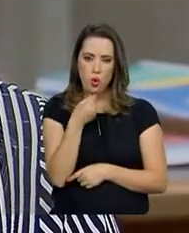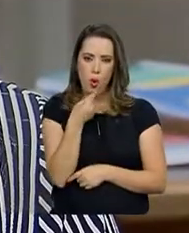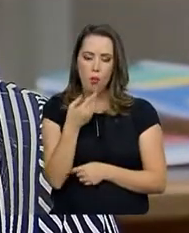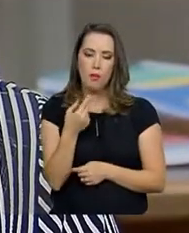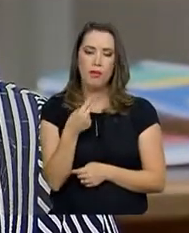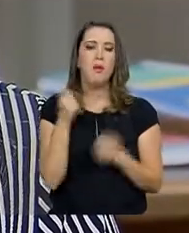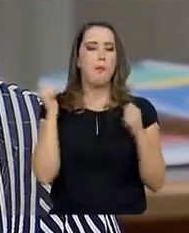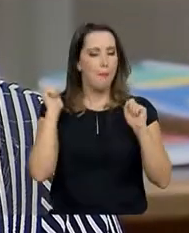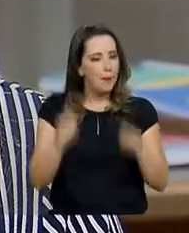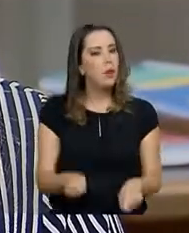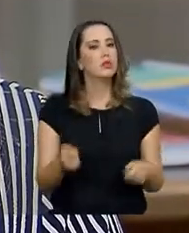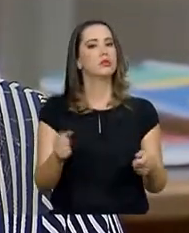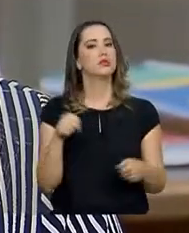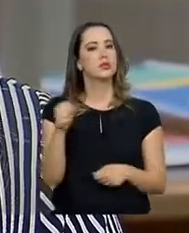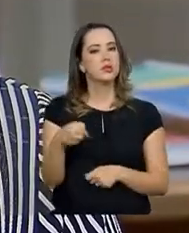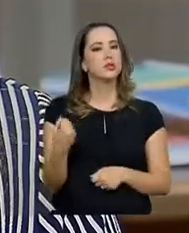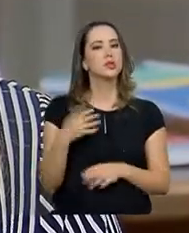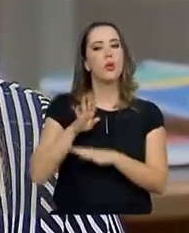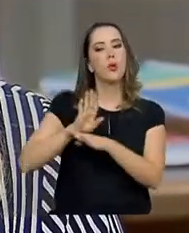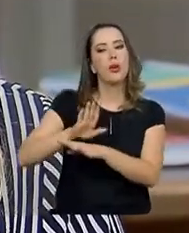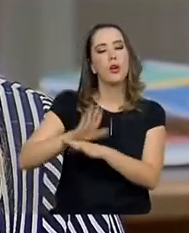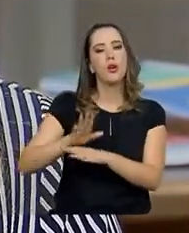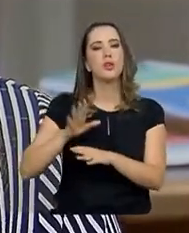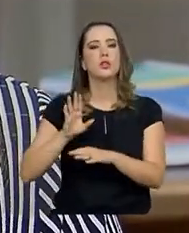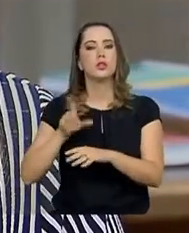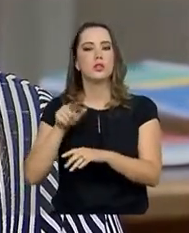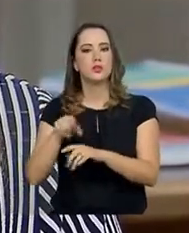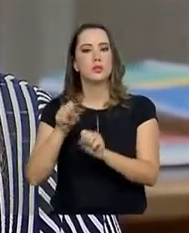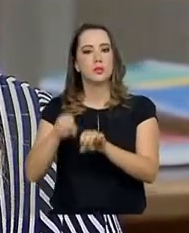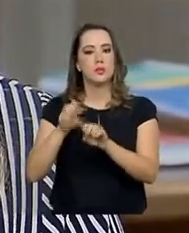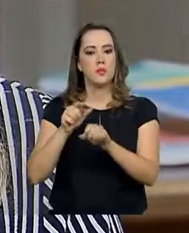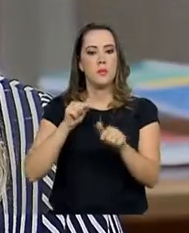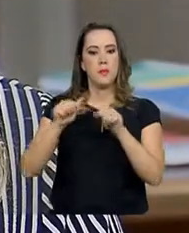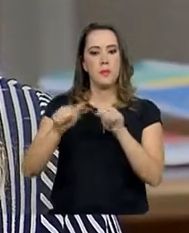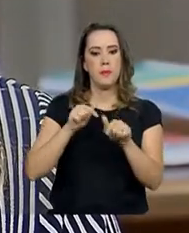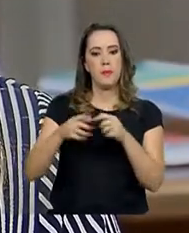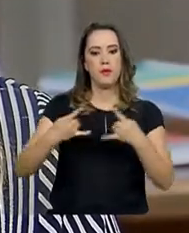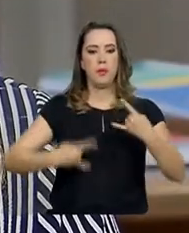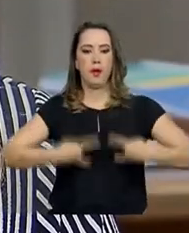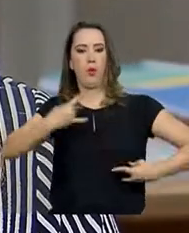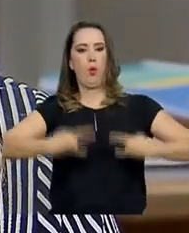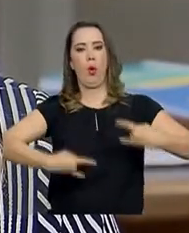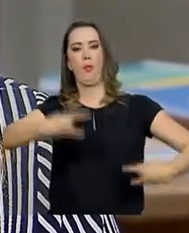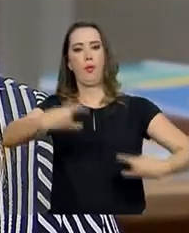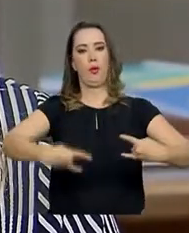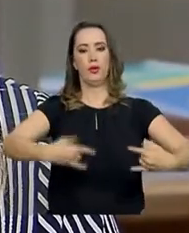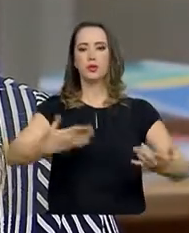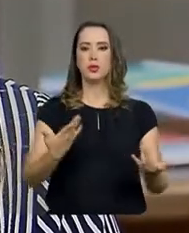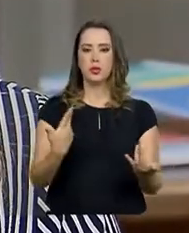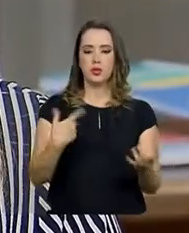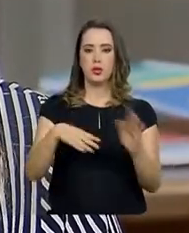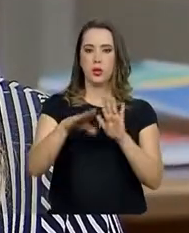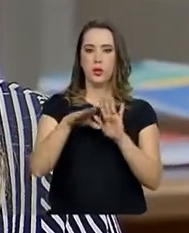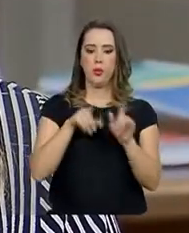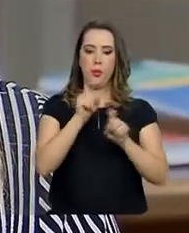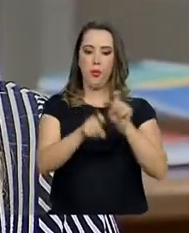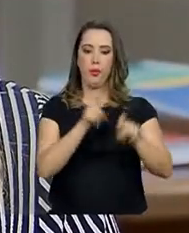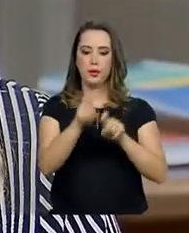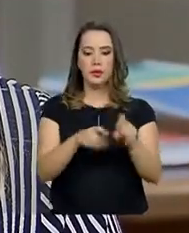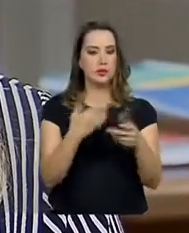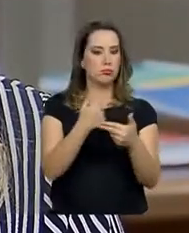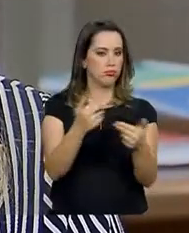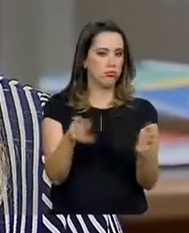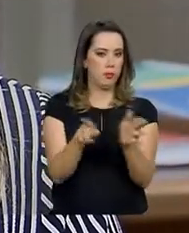ser atividades práticas, reforço dessas disciplinas, trabalhar com robótica, trabalhar com programas de